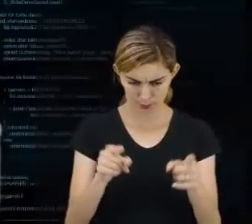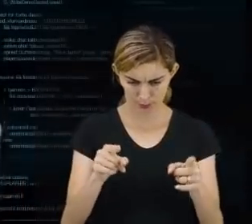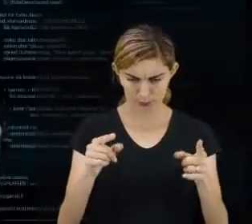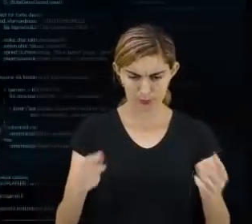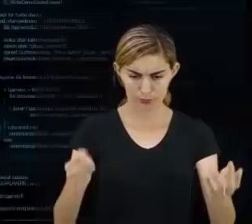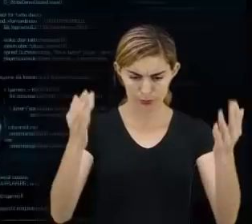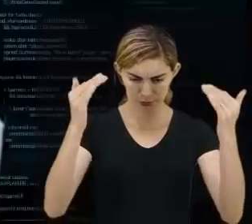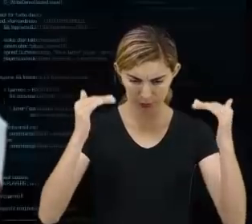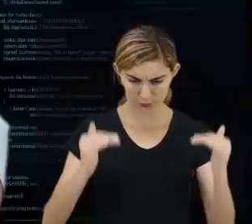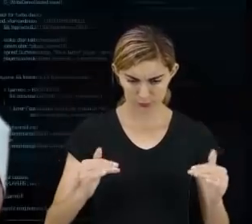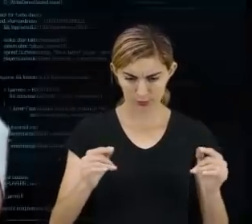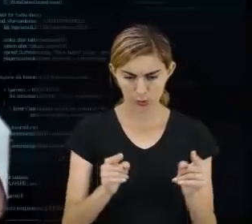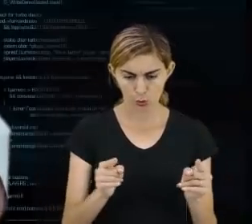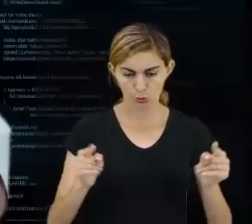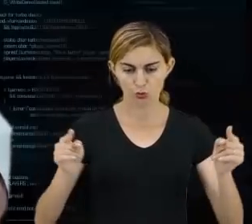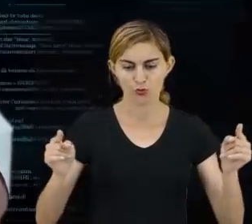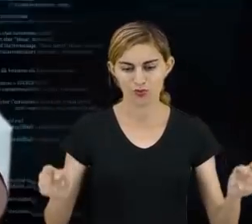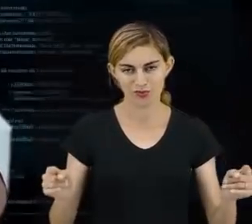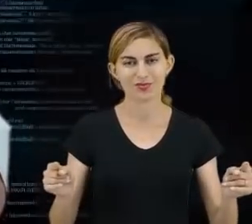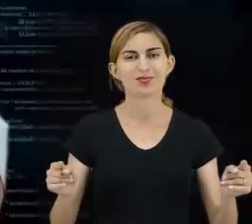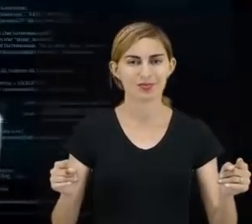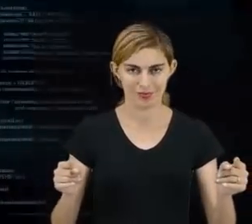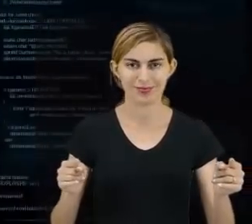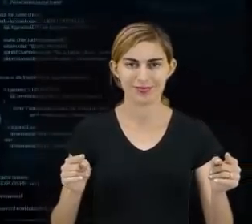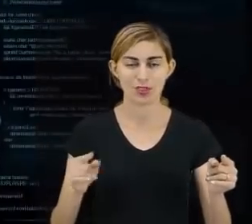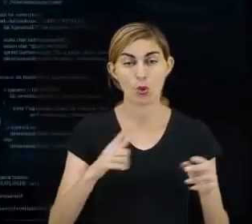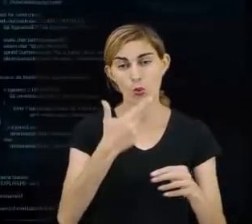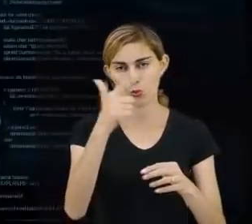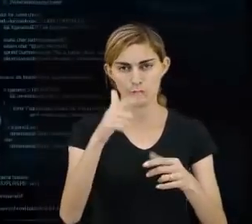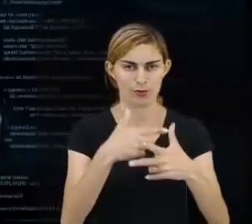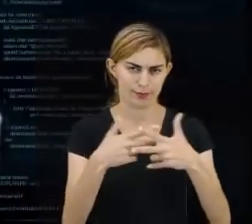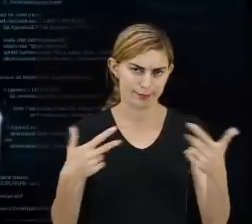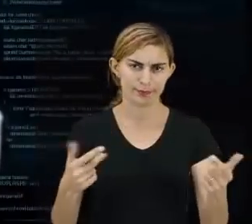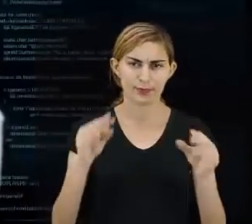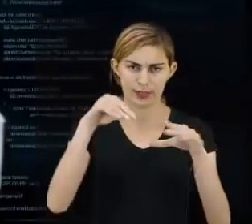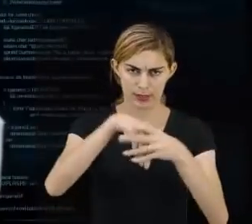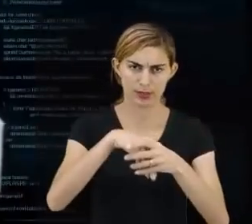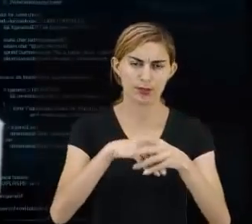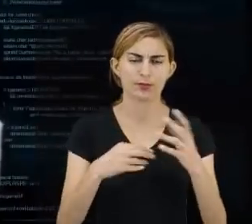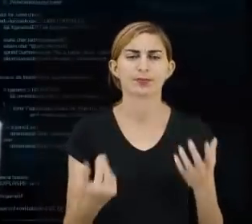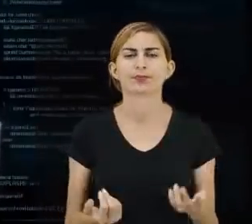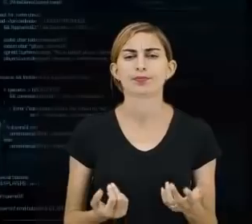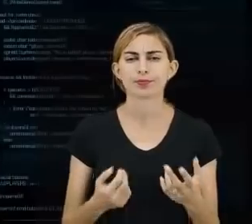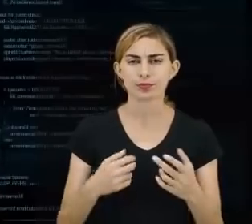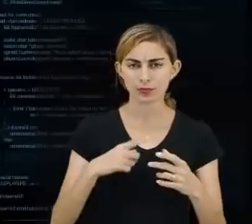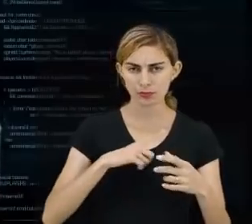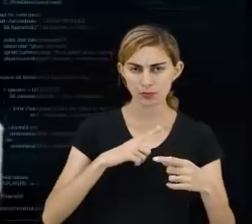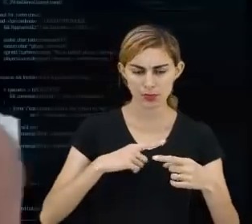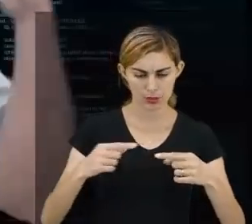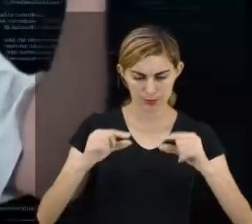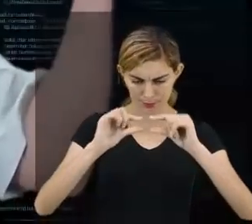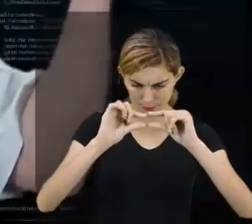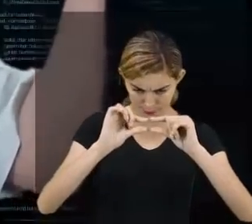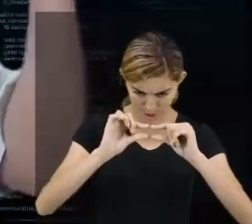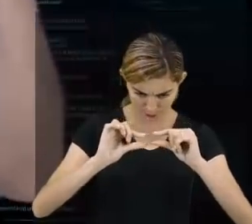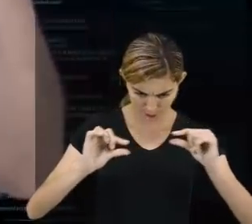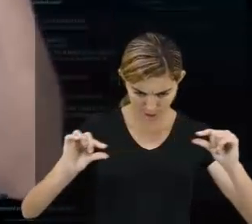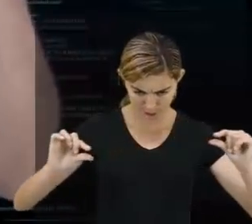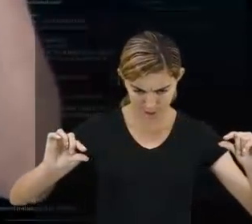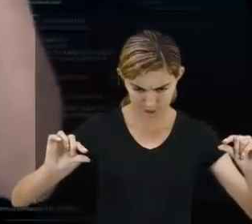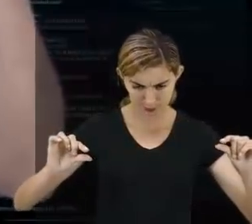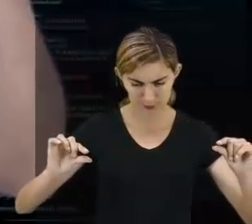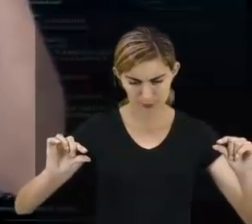no conteúdo desse elemento, você vai ter um outro elemento e ele tem uma margem e você tem